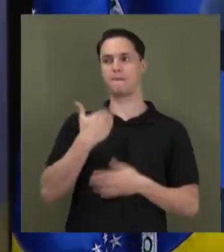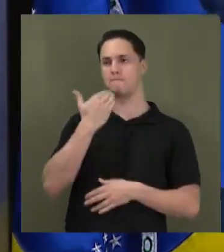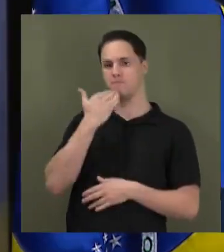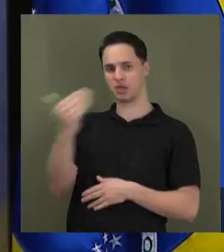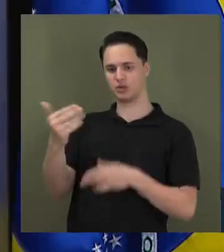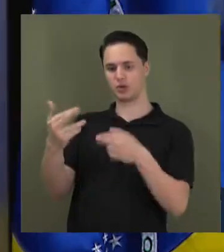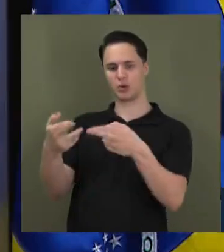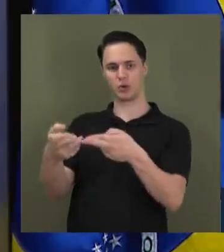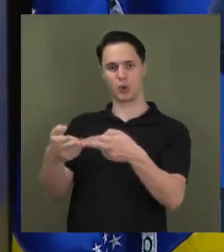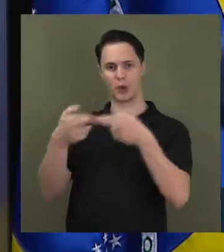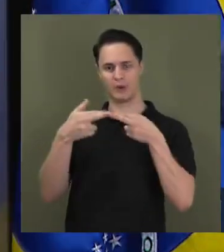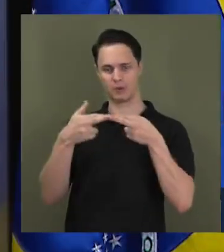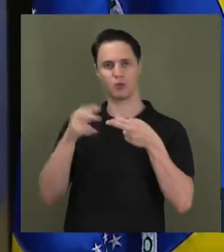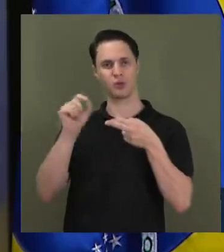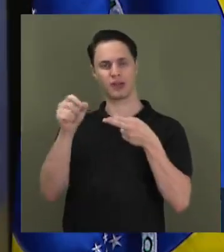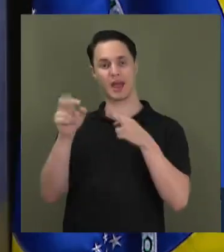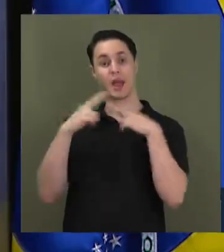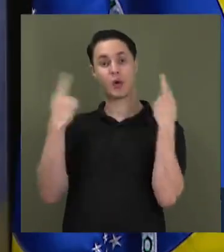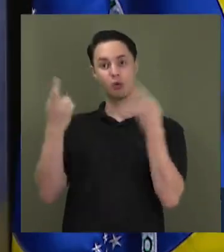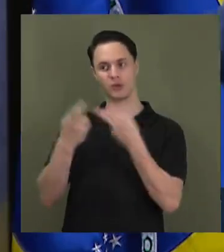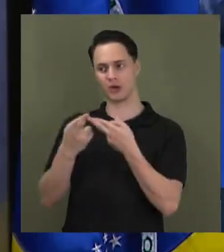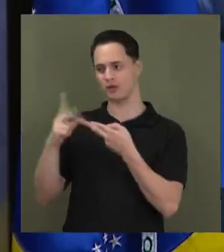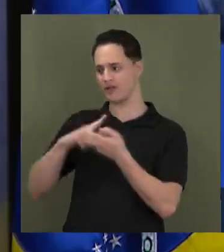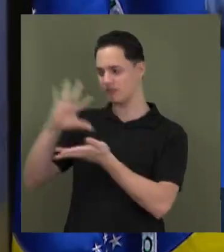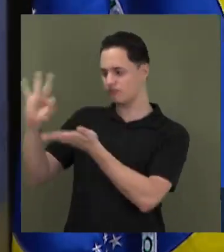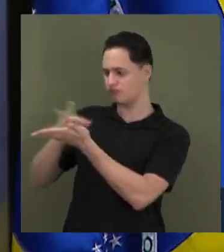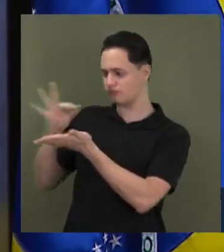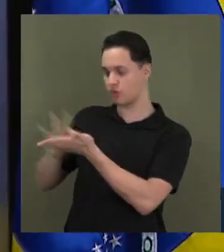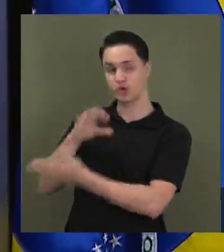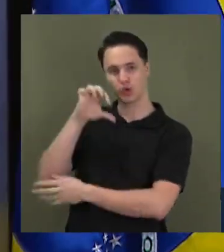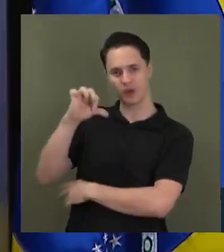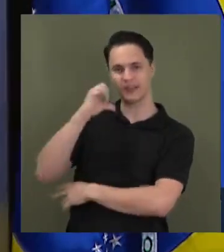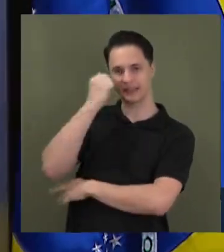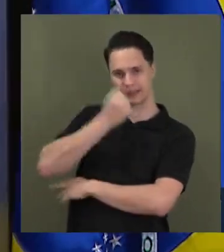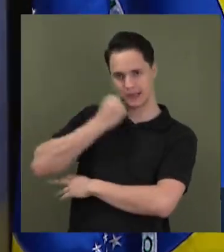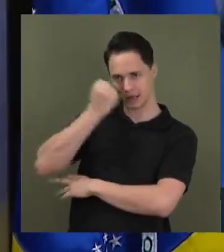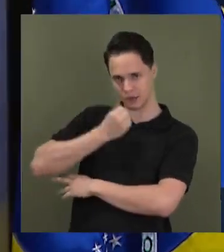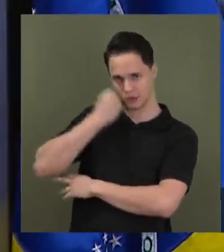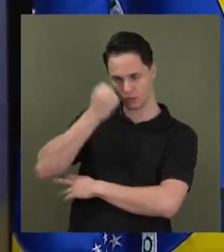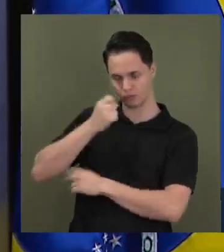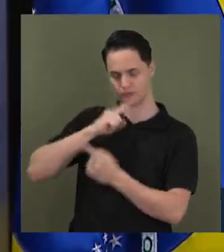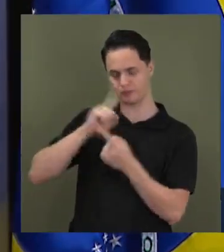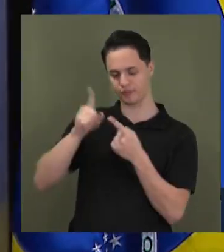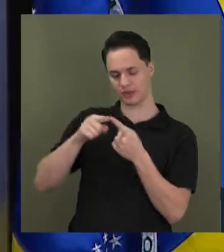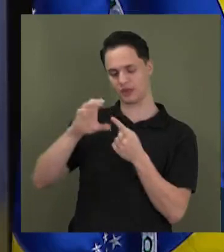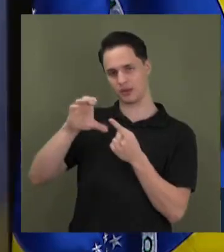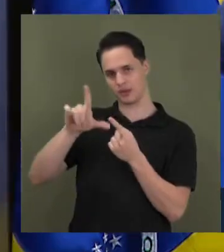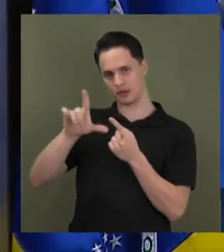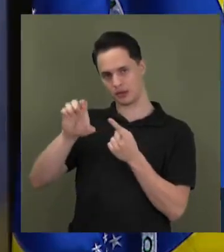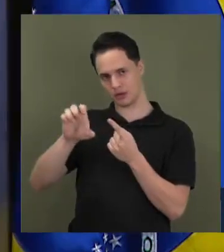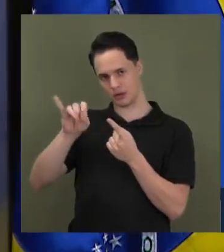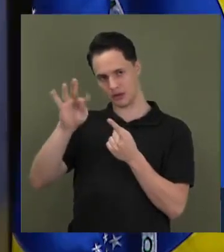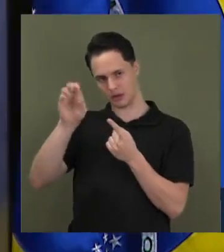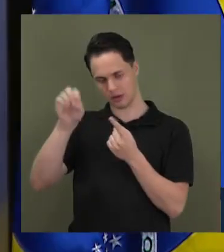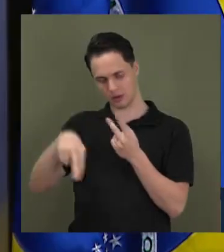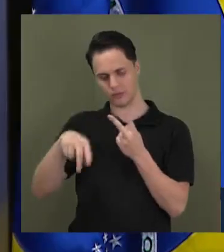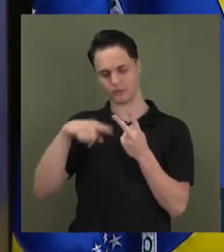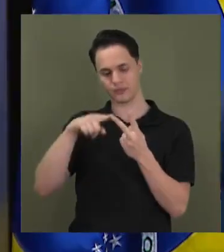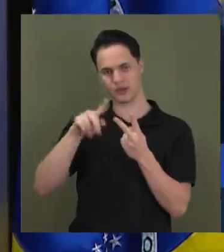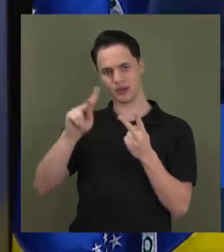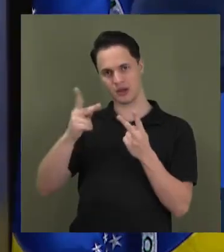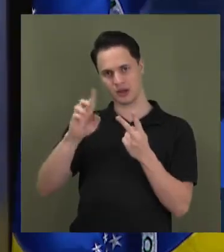apoiado por mais 9 senadores, senador Cleitinho, senador Reins, senador Magno